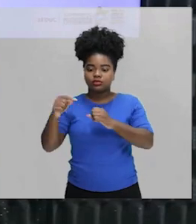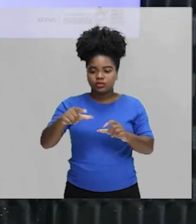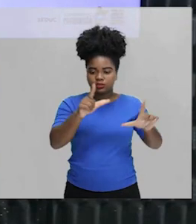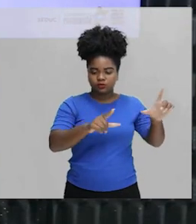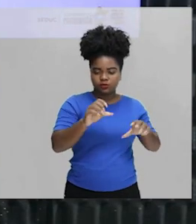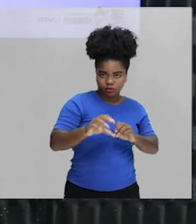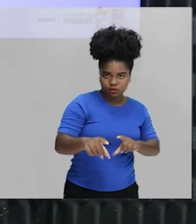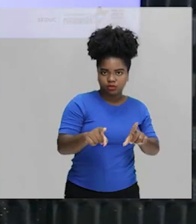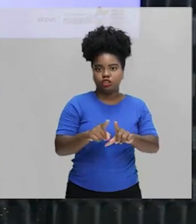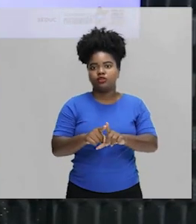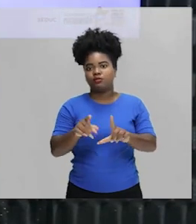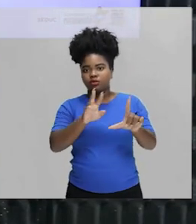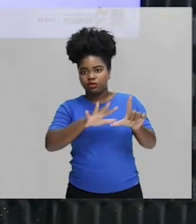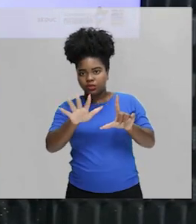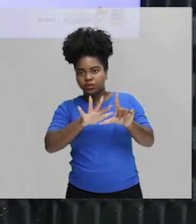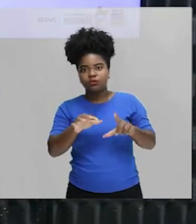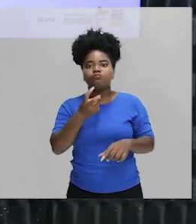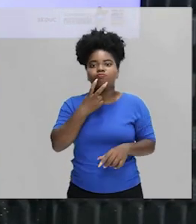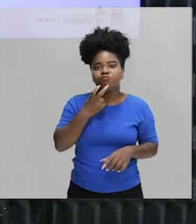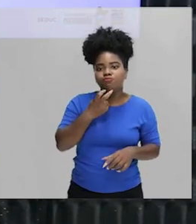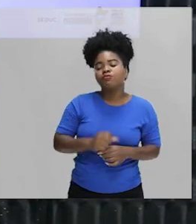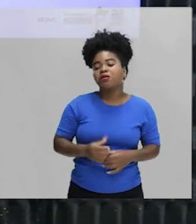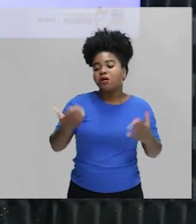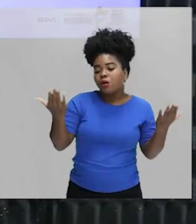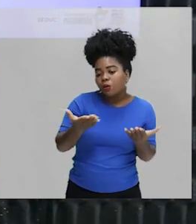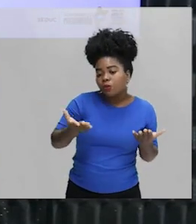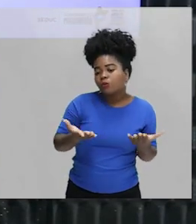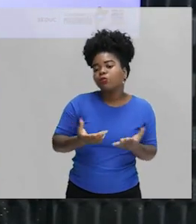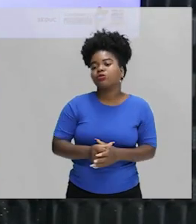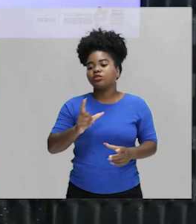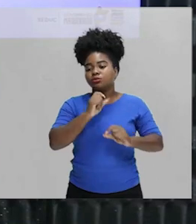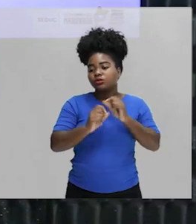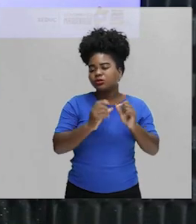Gonçalves Dias na aula de hoje nós vamos falar sobre estrelas